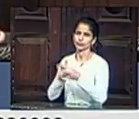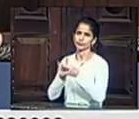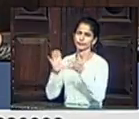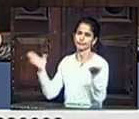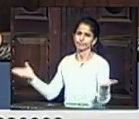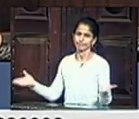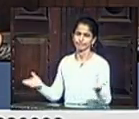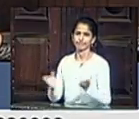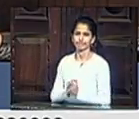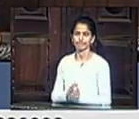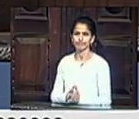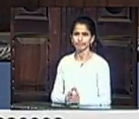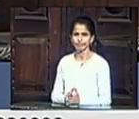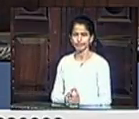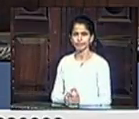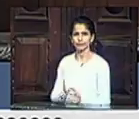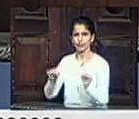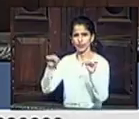Essa casa